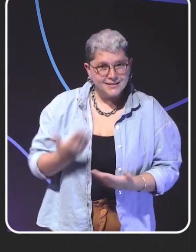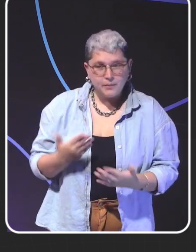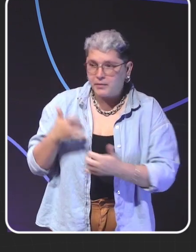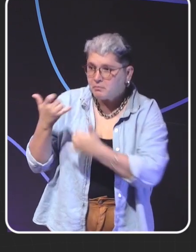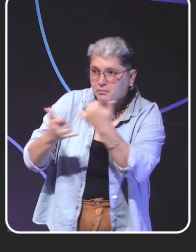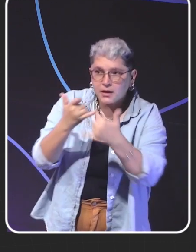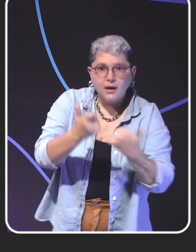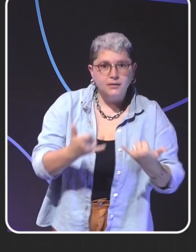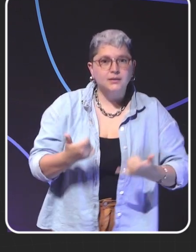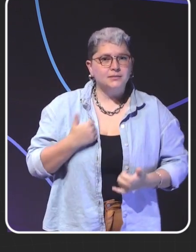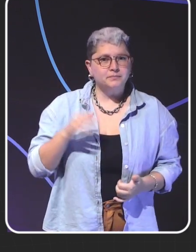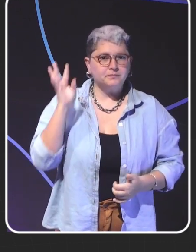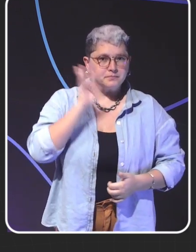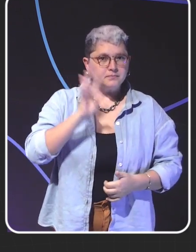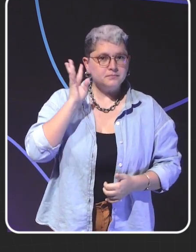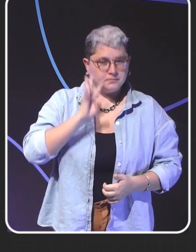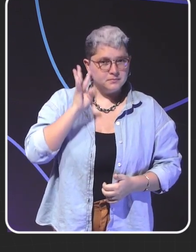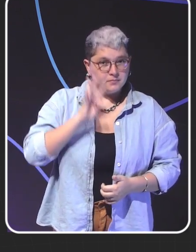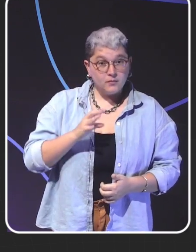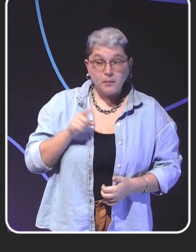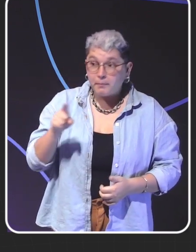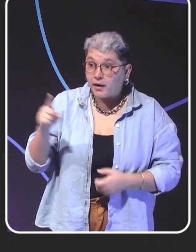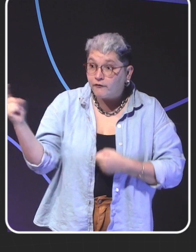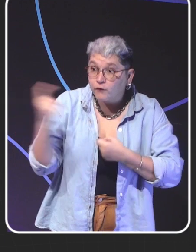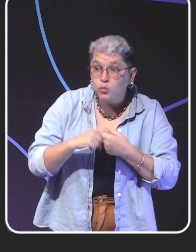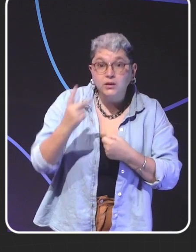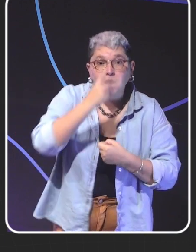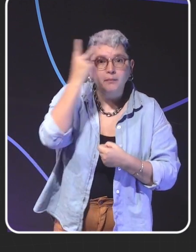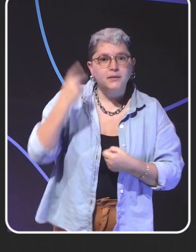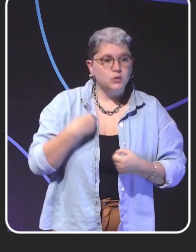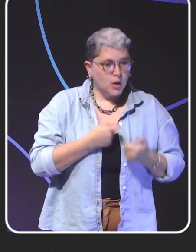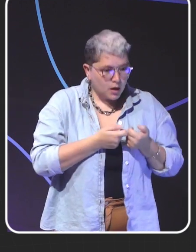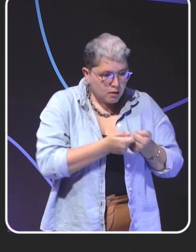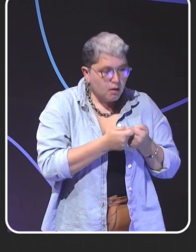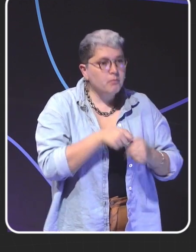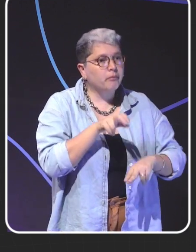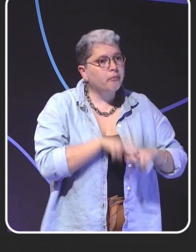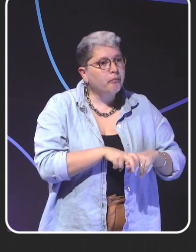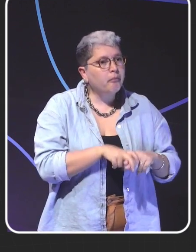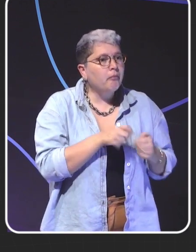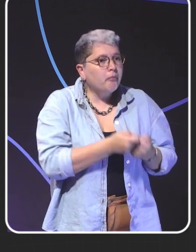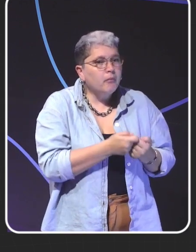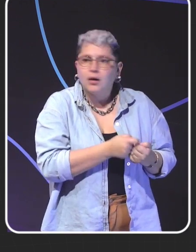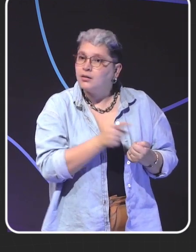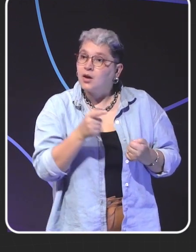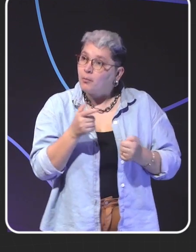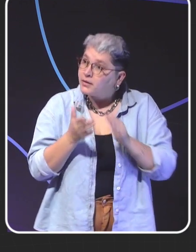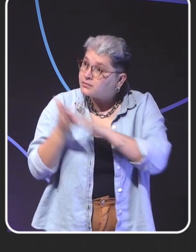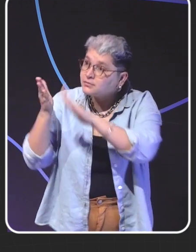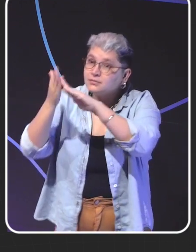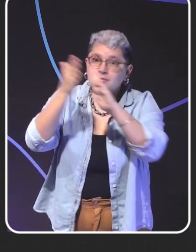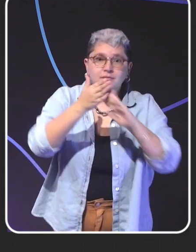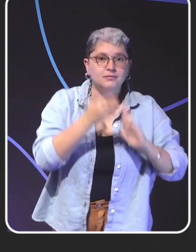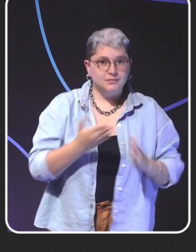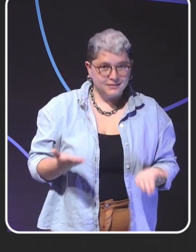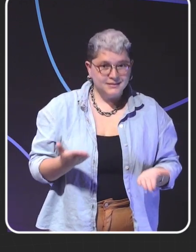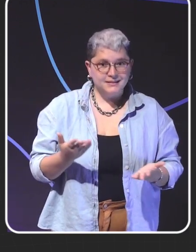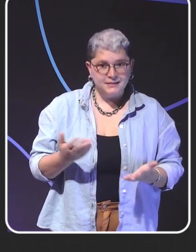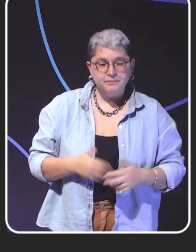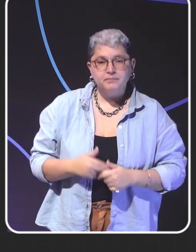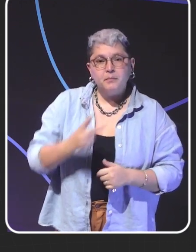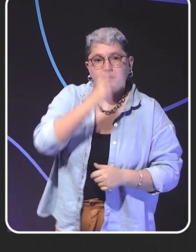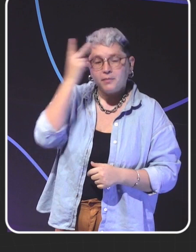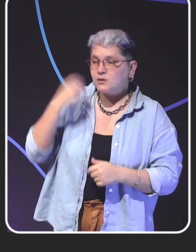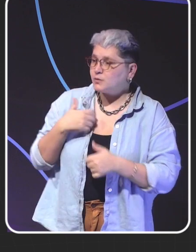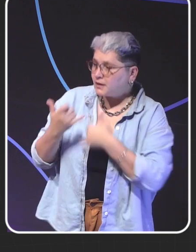rua. Então foi bem interessante para um resgate de game, de brincadeiras que a gente tanto fez quando era criança, essa galera que brincou